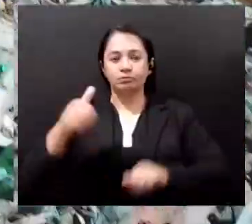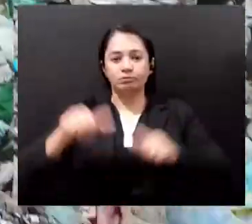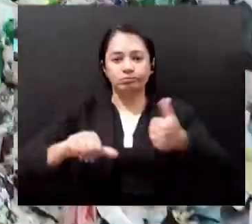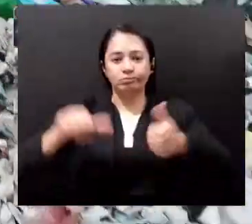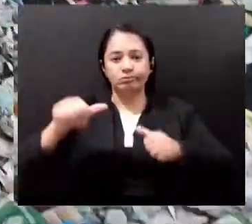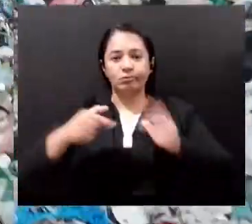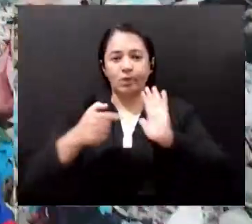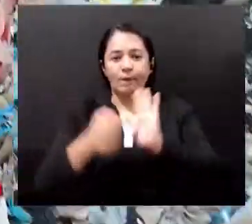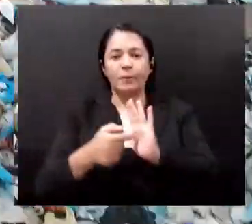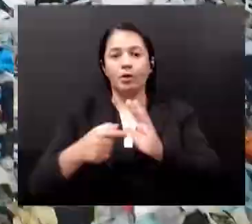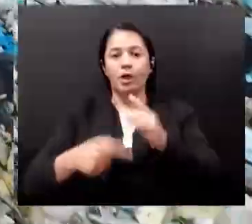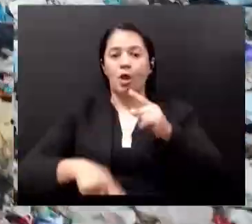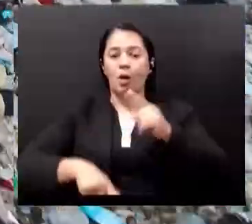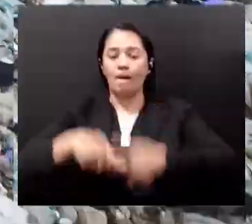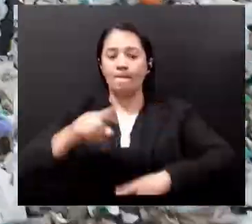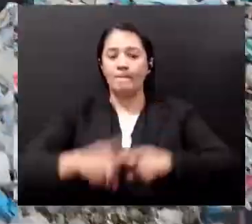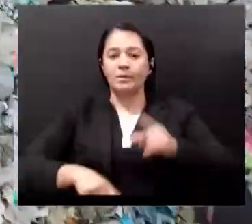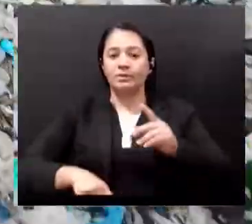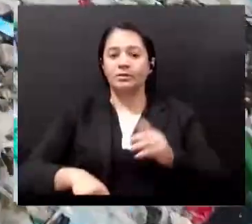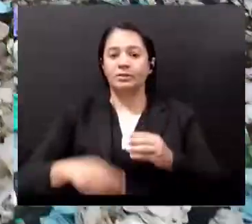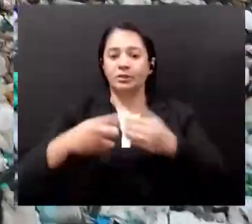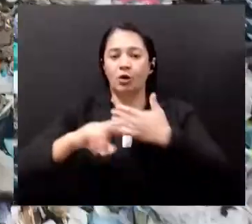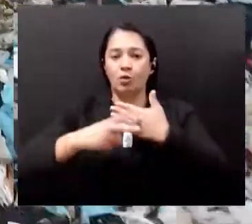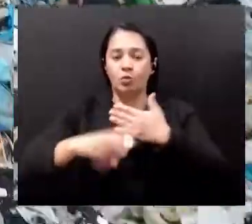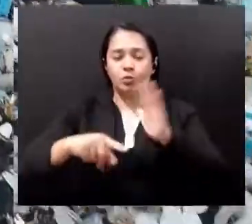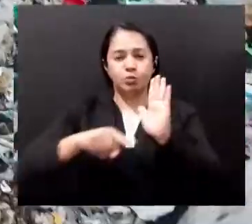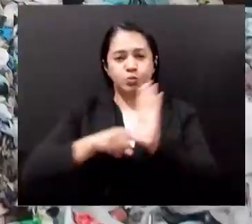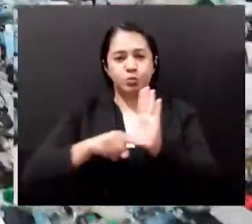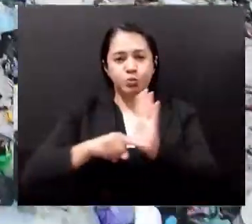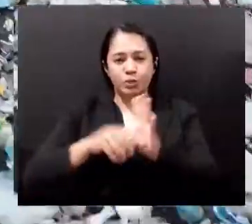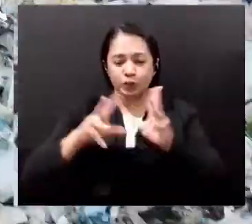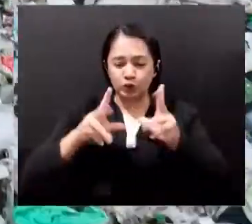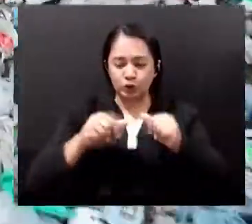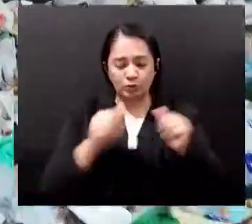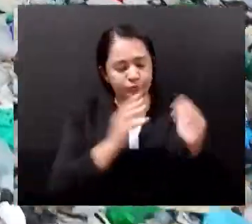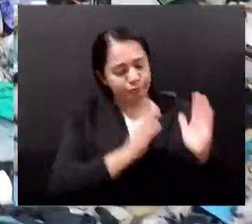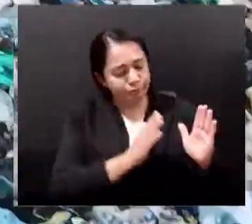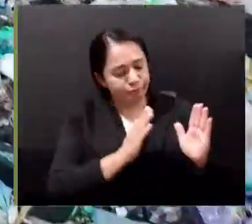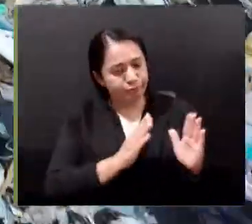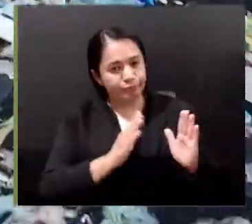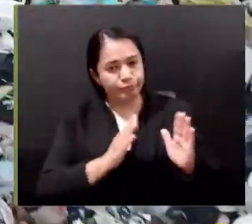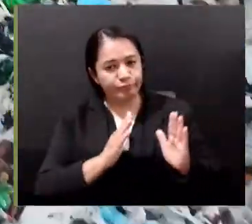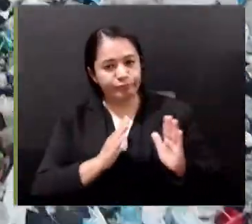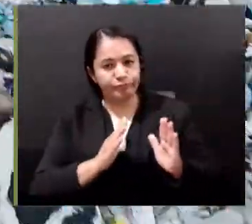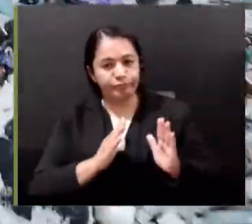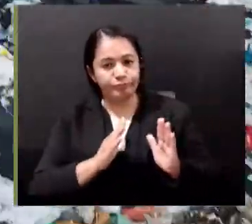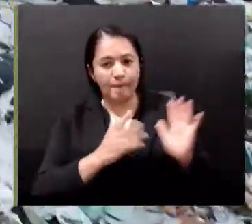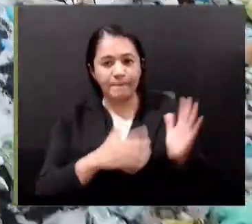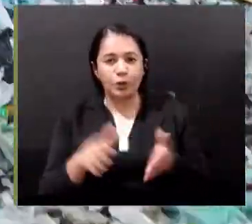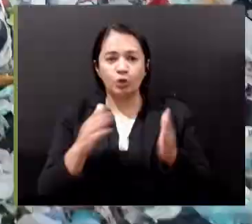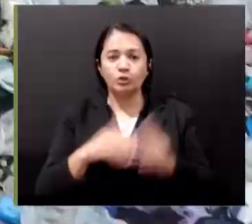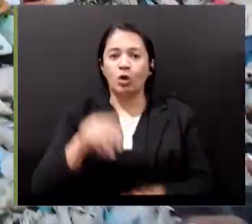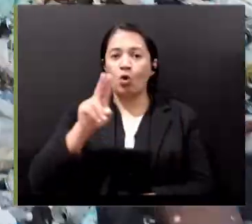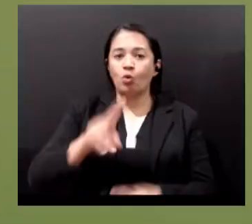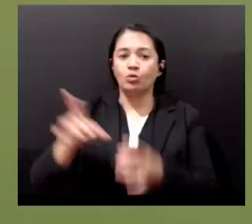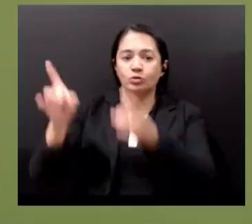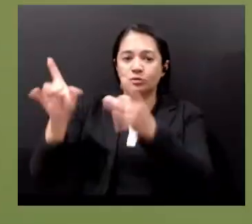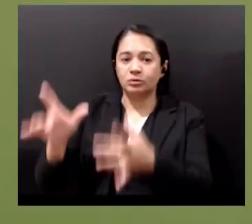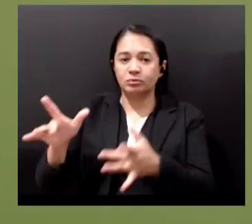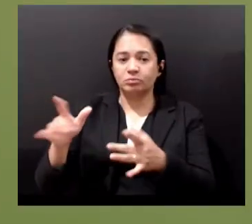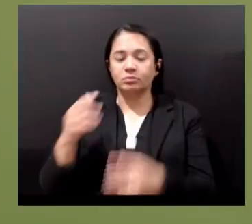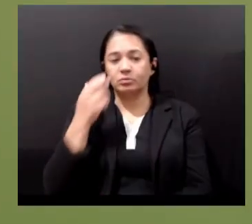análise aponta que o material tem impacto negativo em todas as fases da sua produção, uso e descarte.